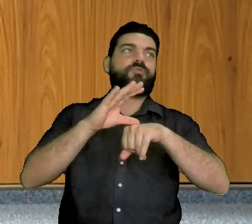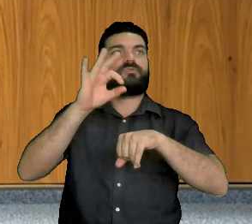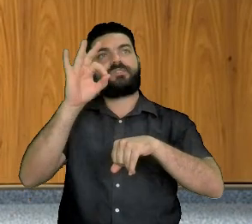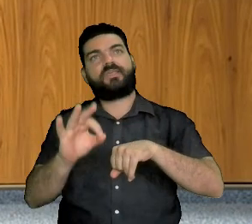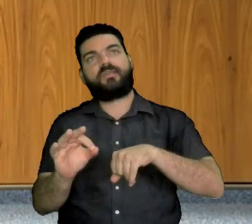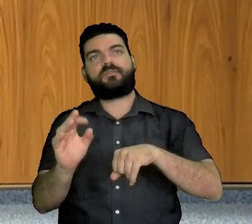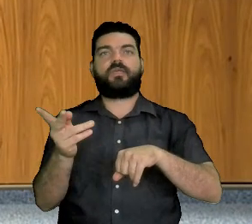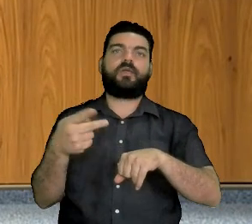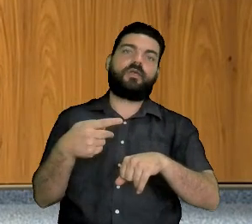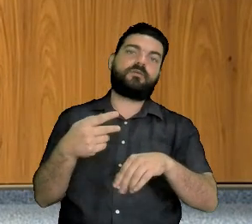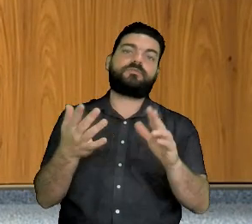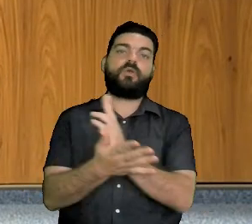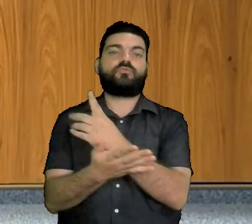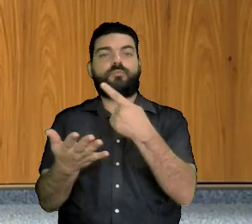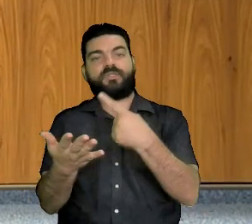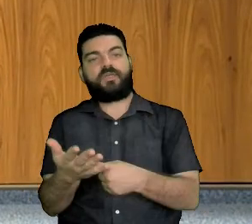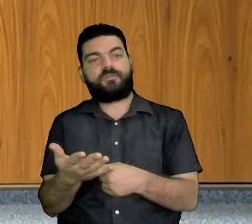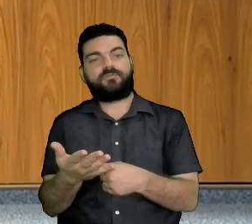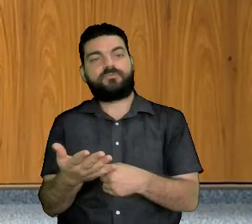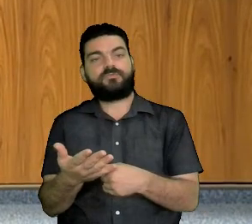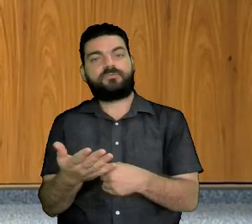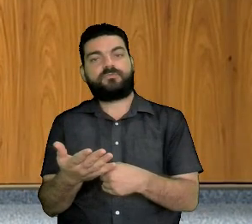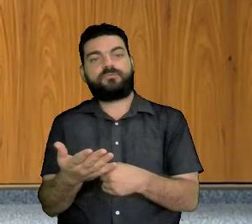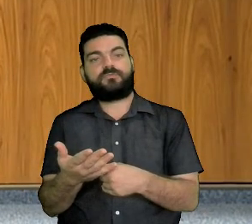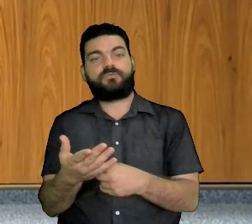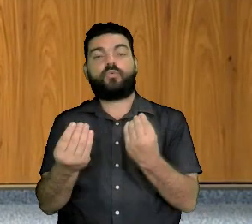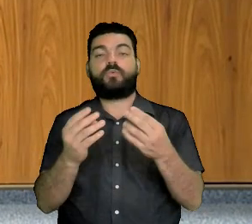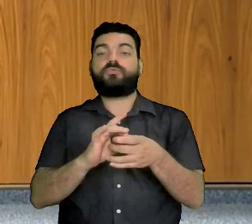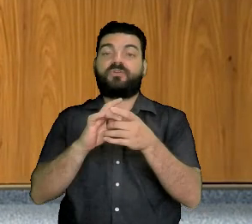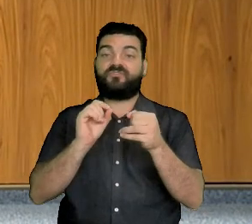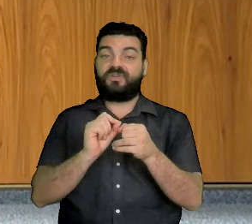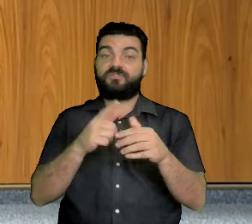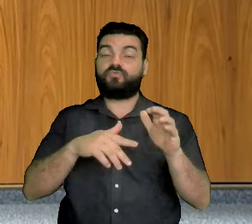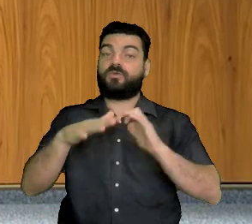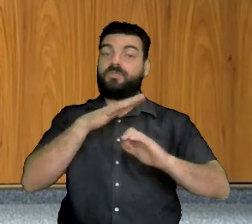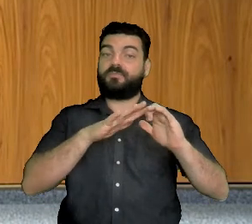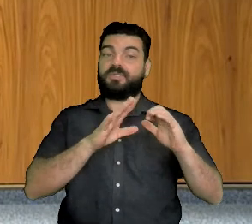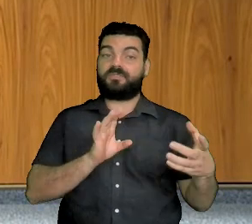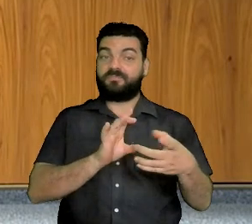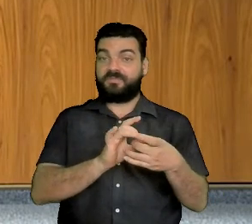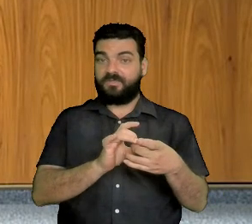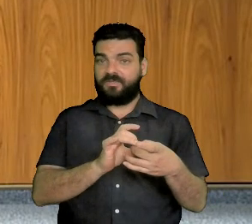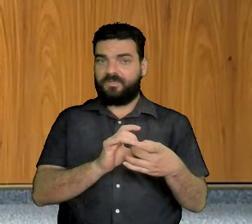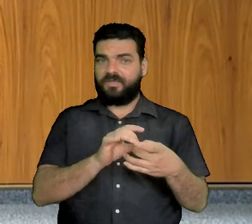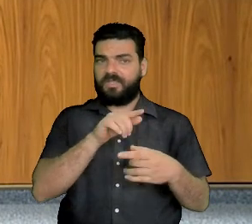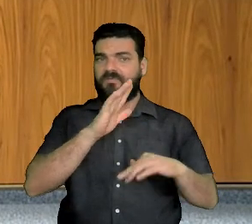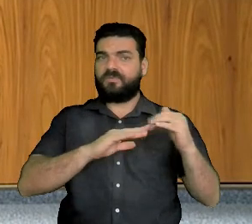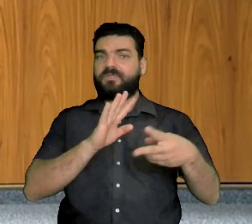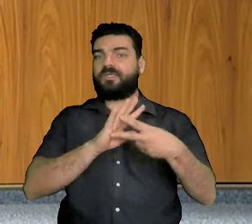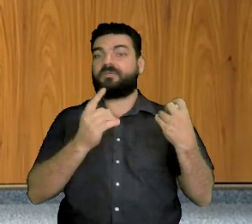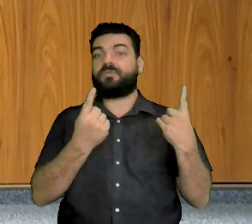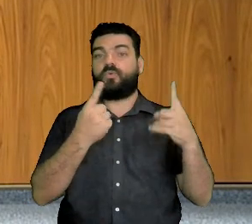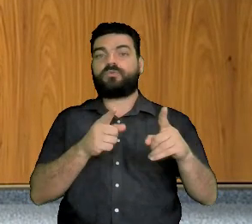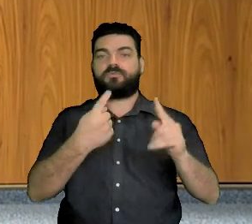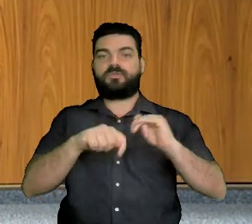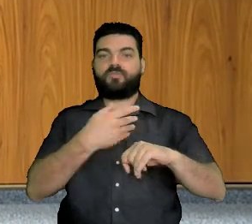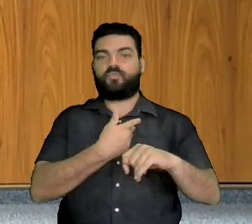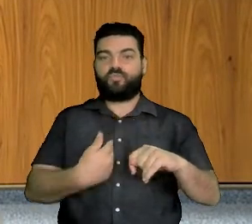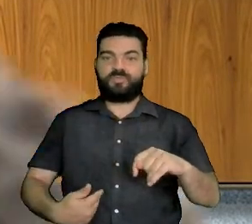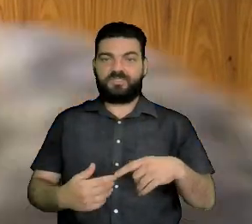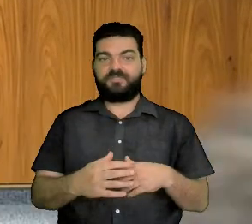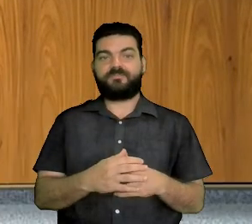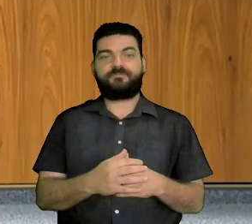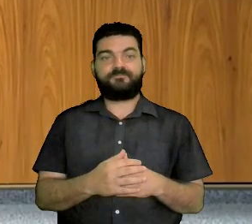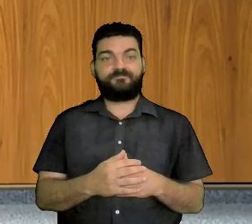acordos de leniência celebrados pela União com as empresas envolvidas em práticas de crimes contra a administração